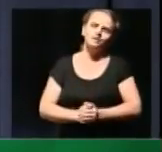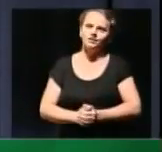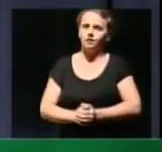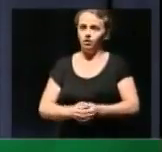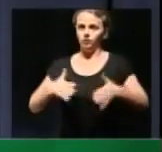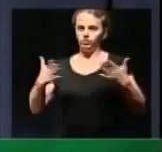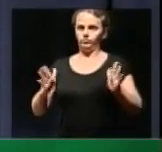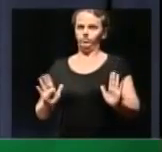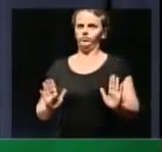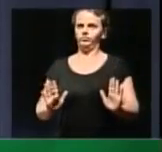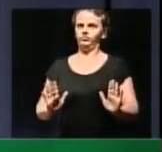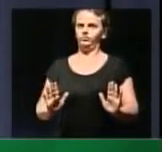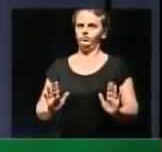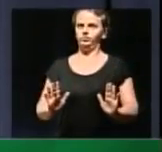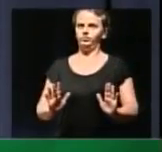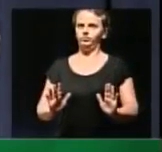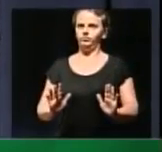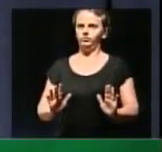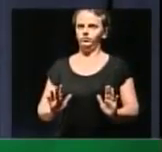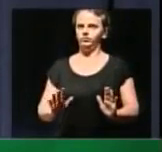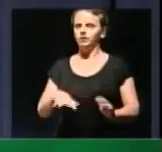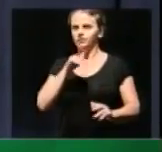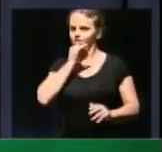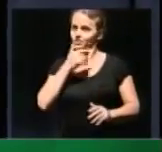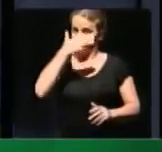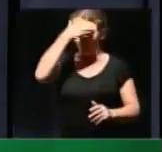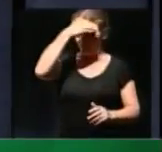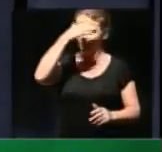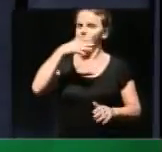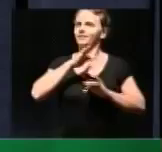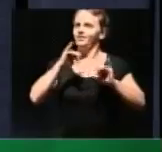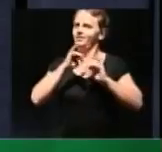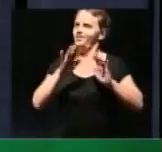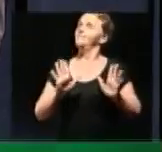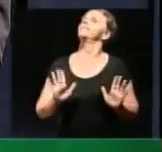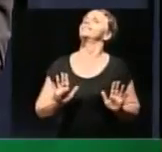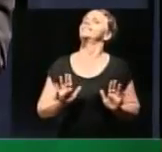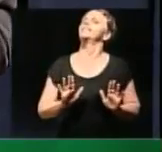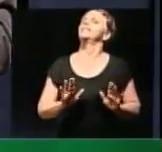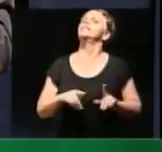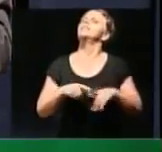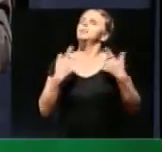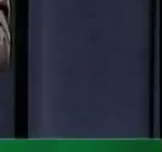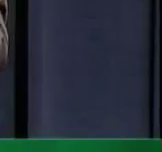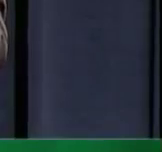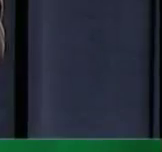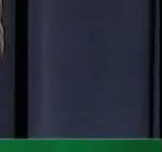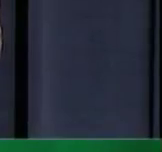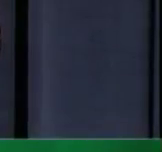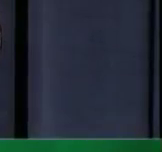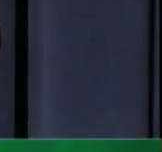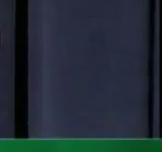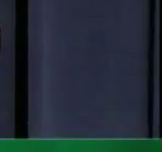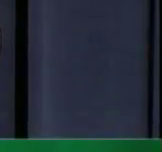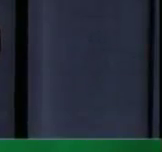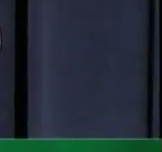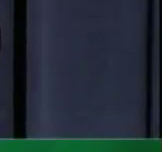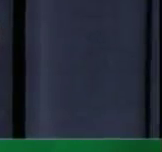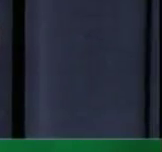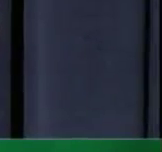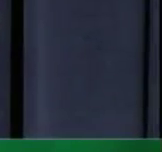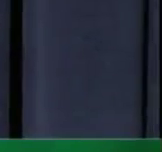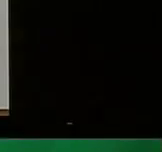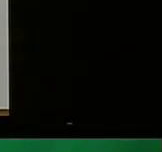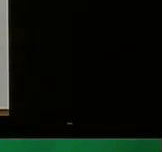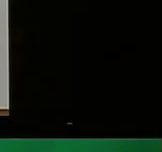discurso de igreja evangélica, desculpem os evangélicos aqui. Mas, na verdade, tem evidência no mundo, tem evidência científica